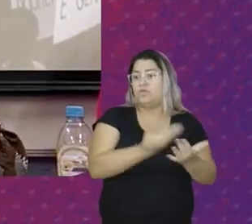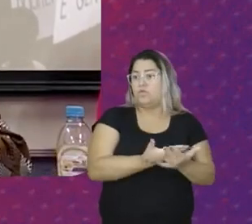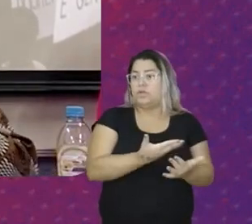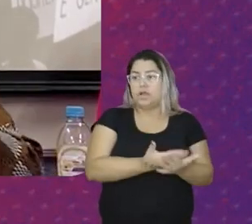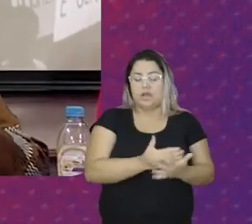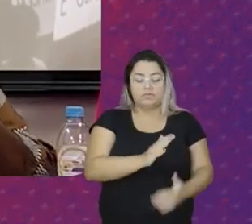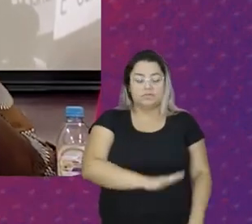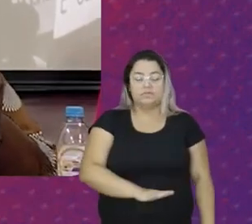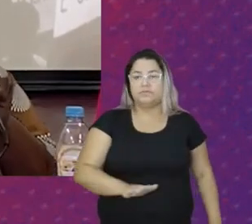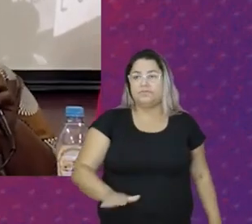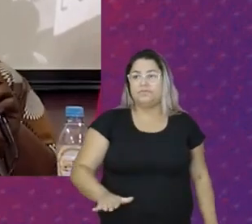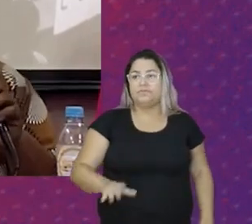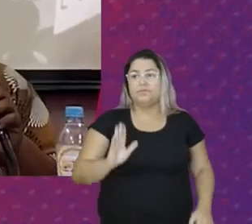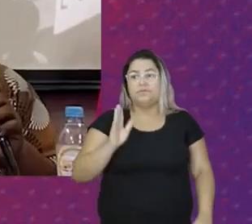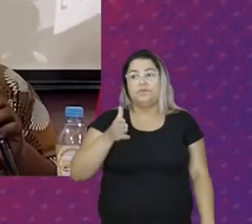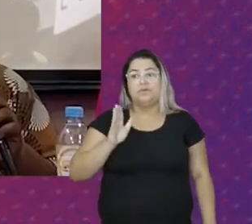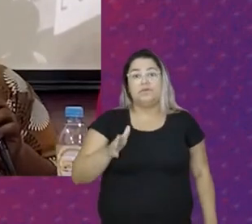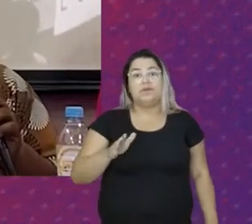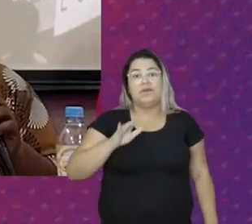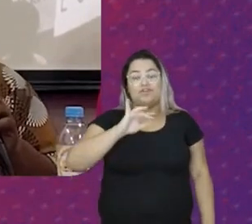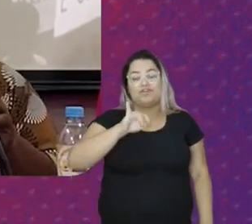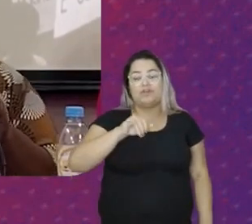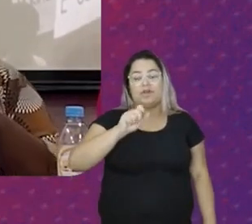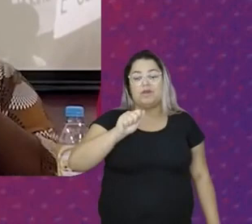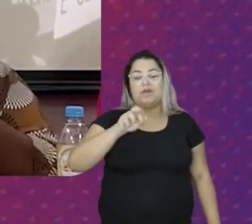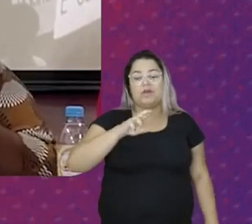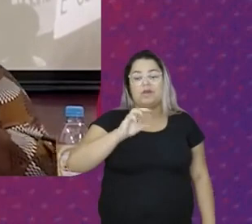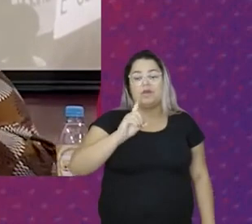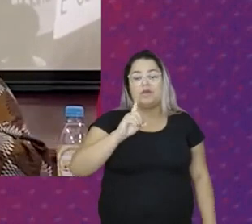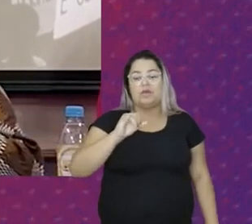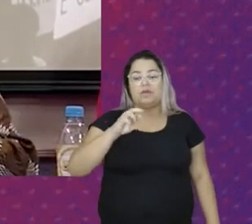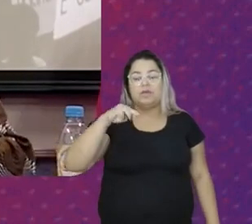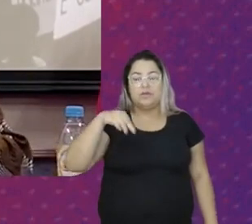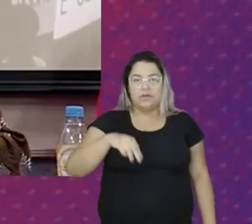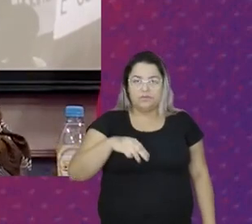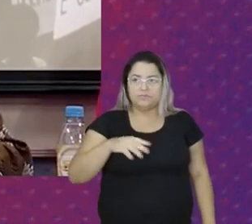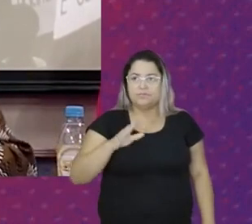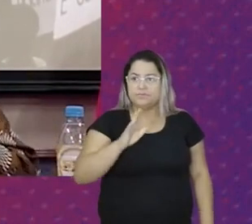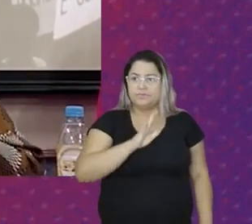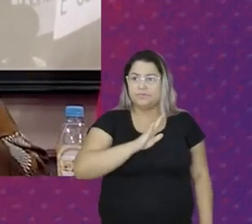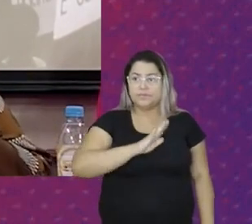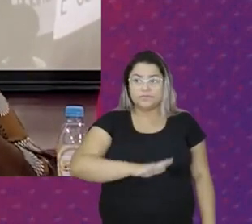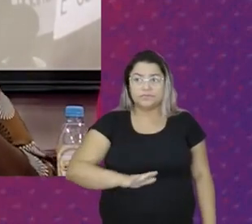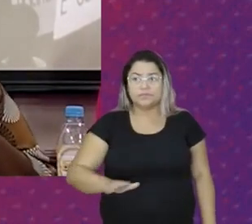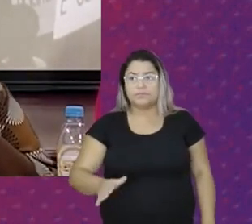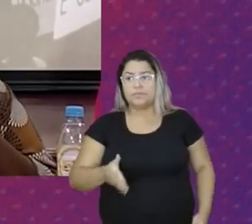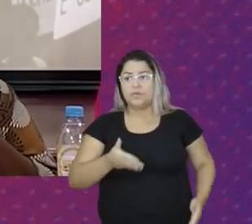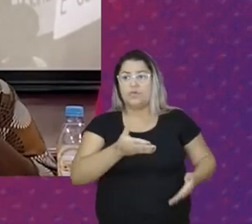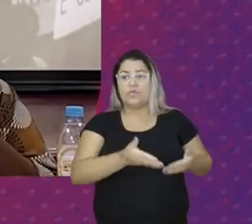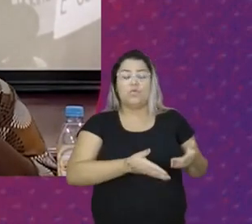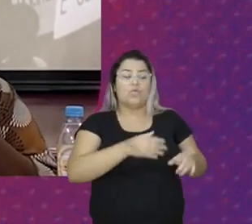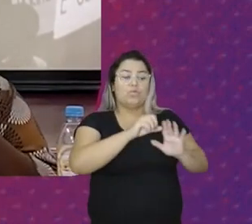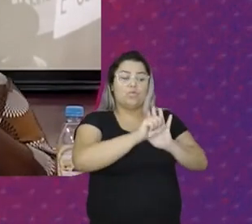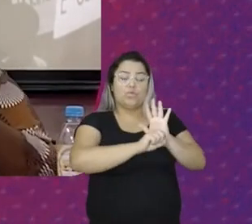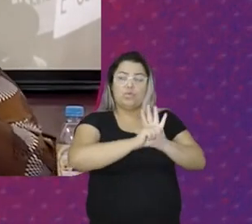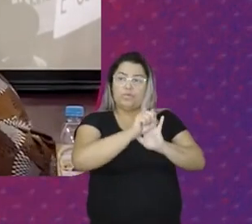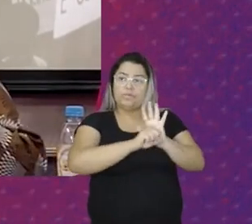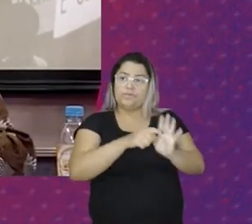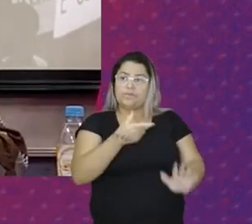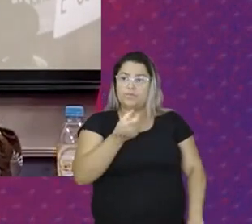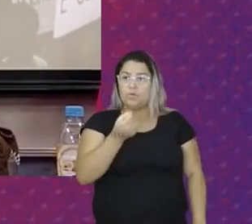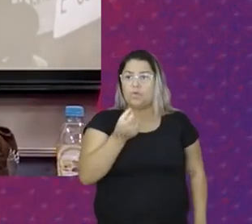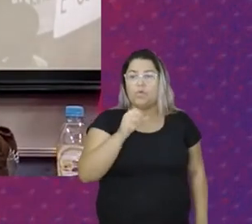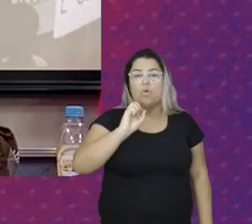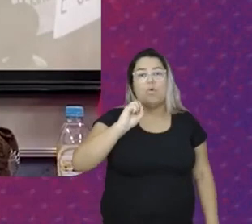educação infantil, né? Era jardim de infância, porque as crianças eram tratadas assim ao longo do século XX. Ou